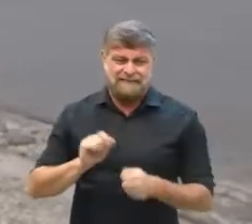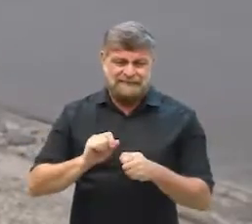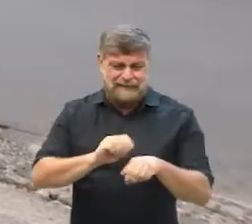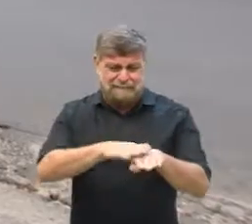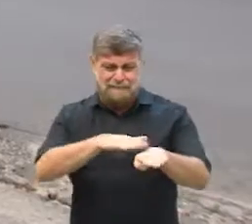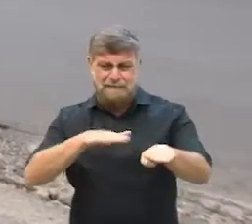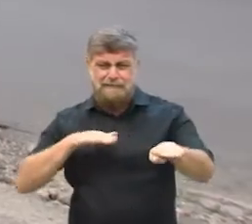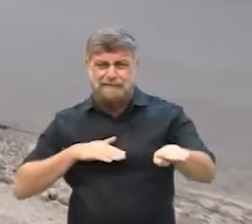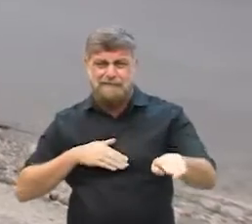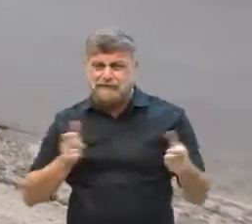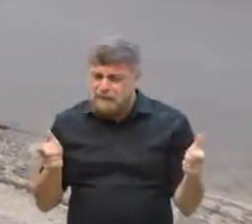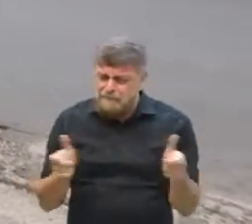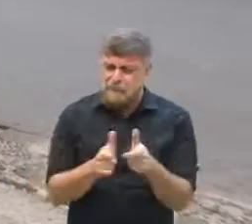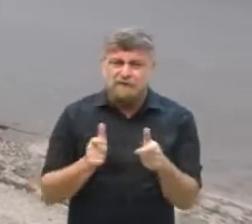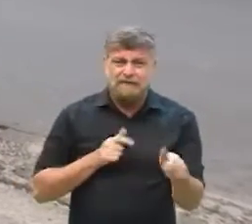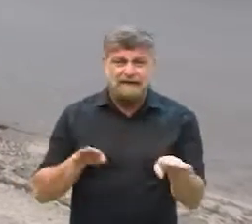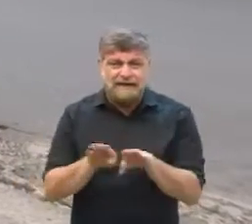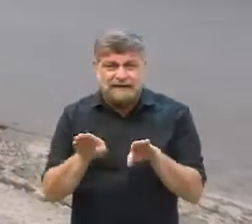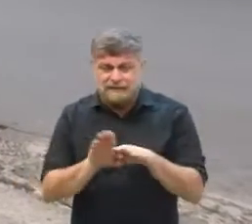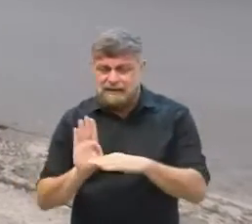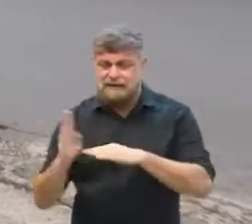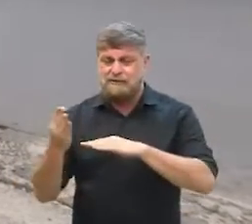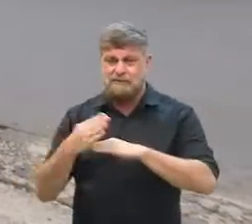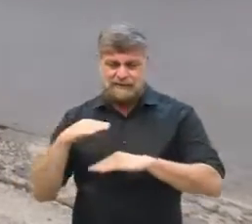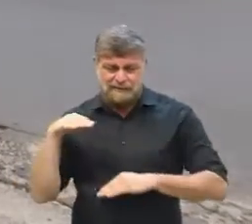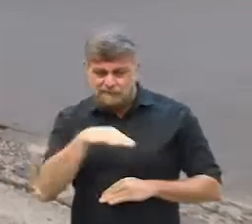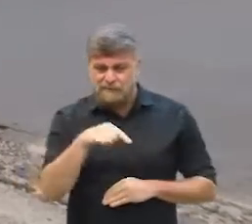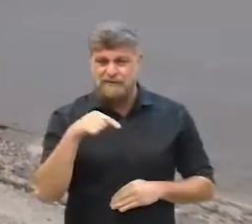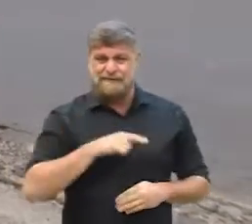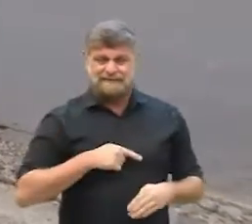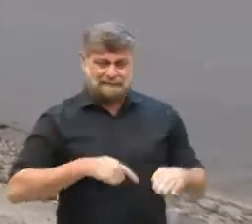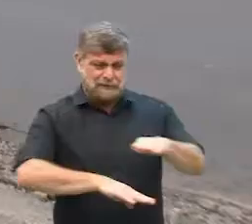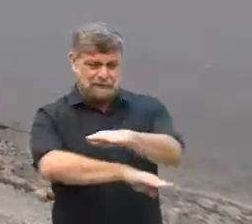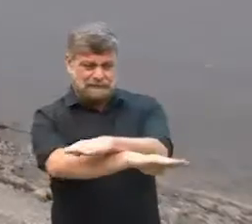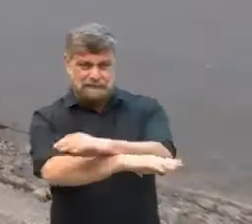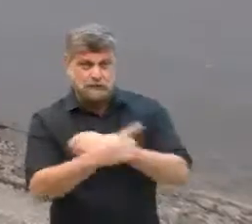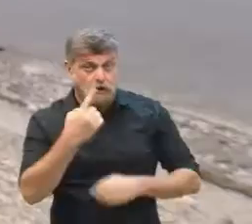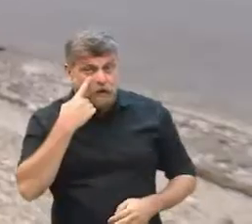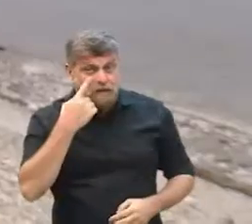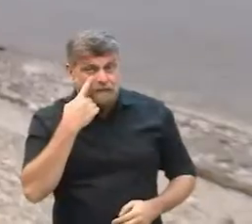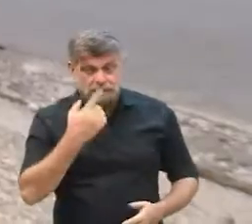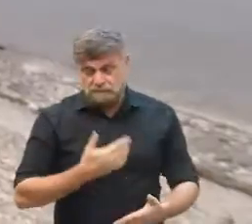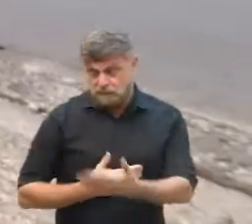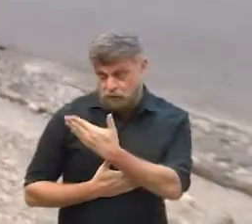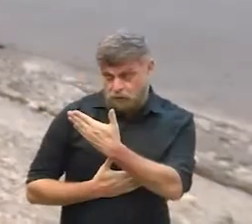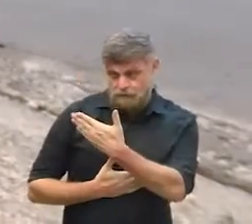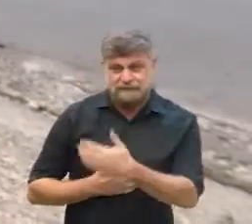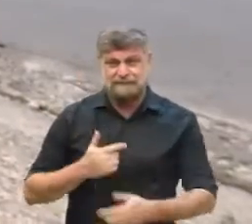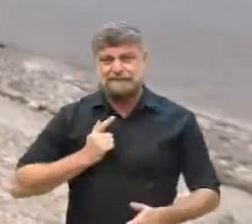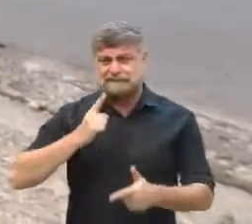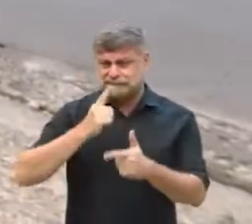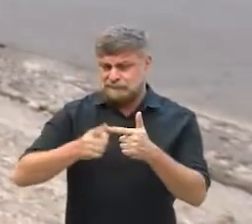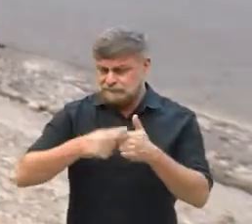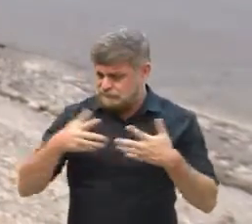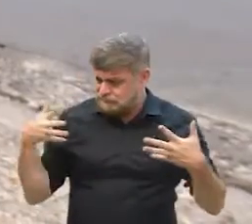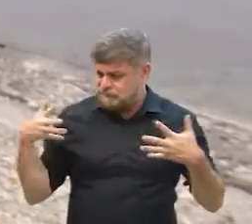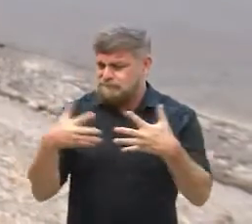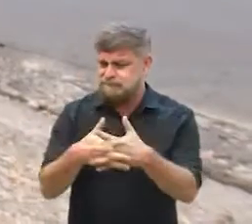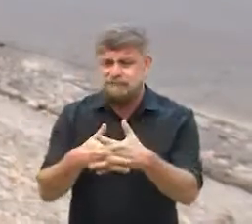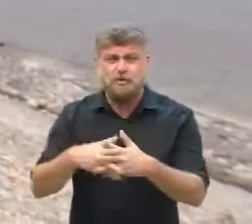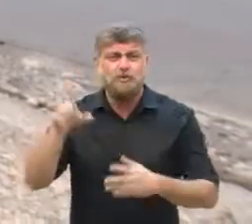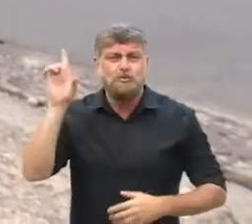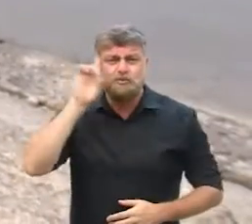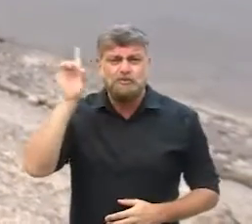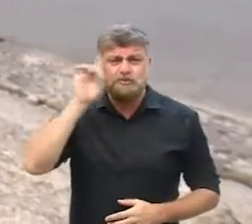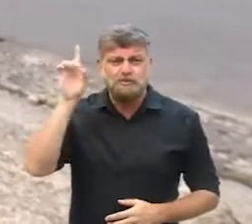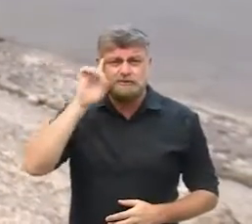o congestionamento e o acesso aos bairros, como é o caso desse cruzamento que nós temos aqui. Olha só que situação complicada que acontece aqui